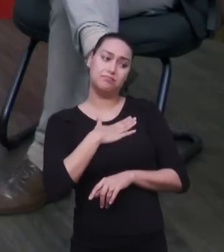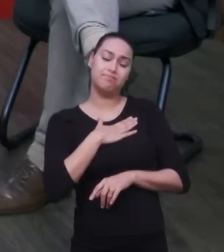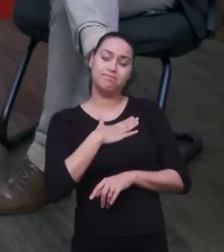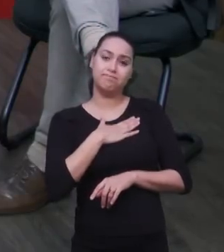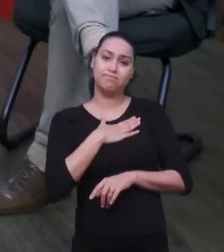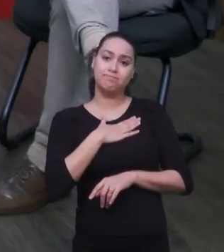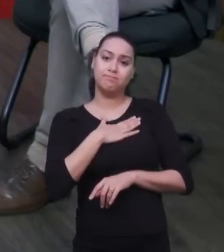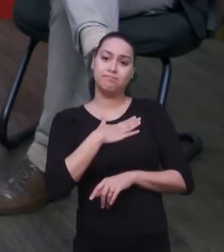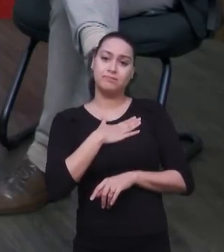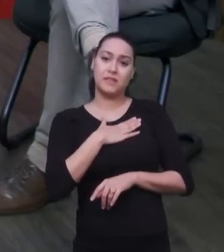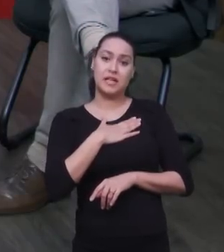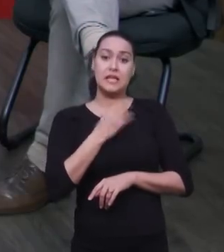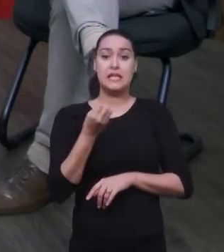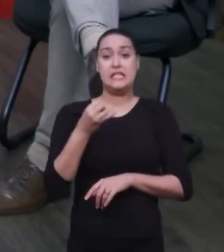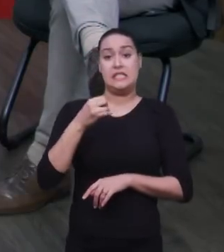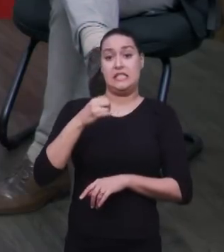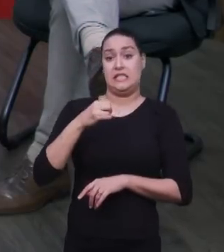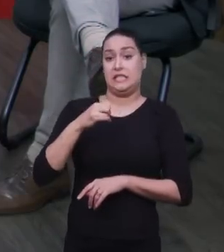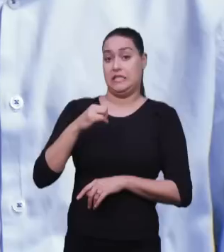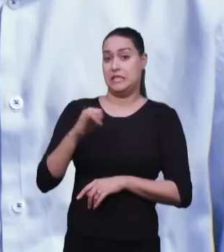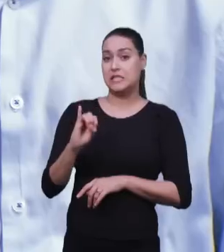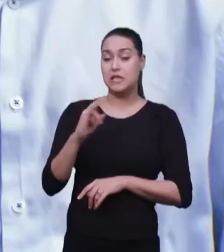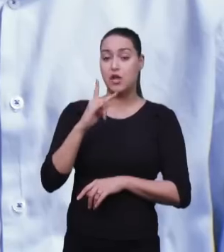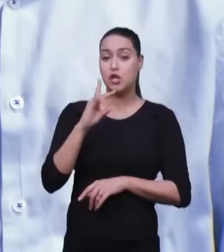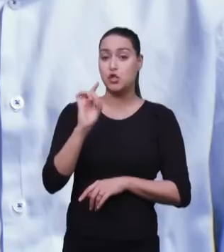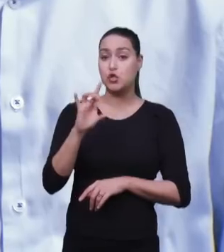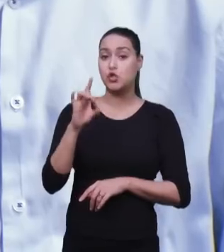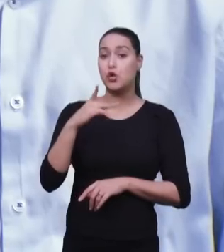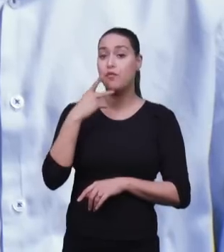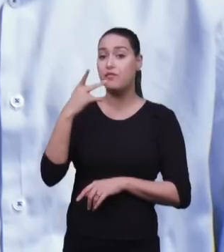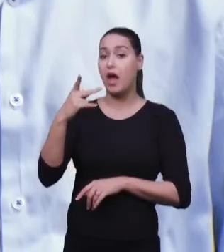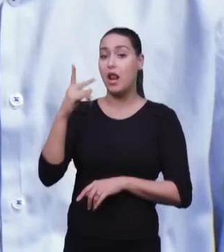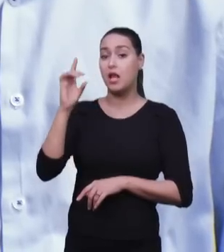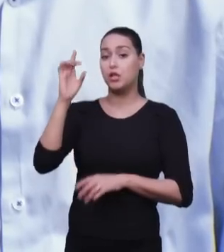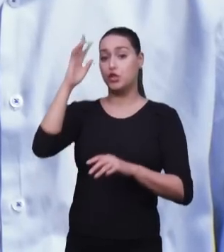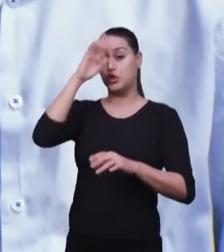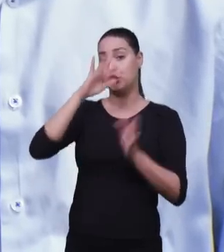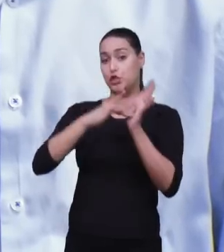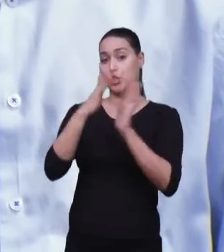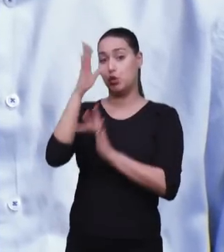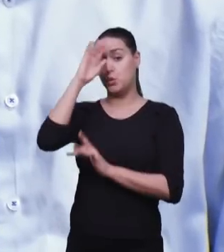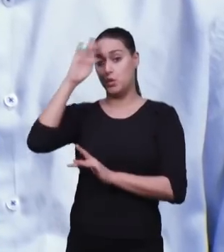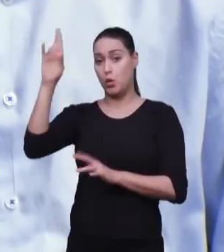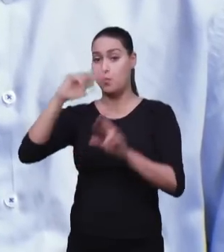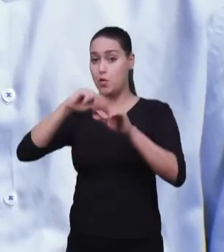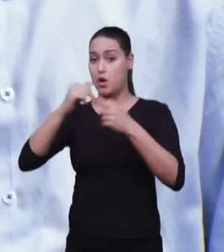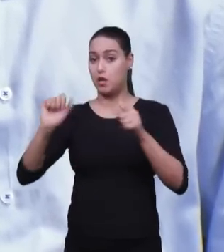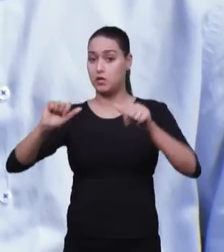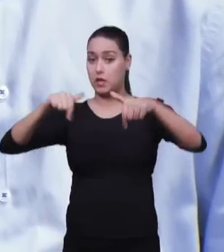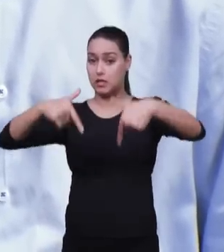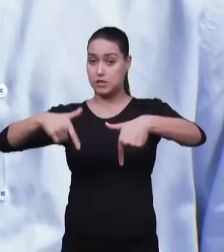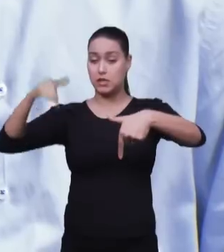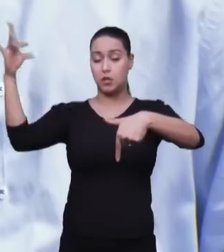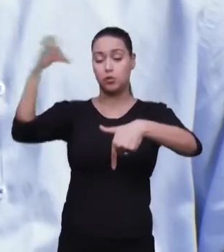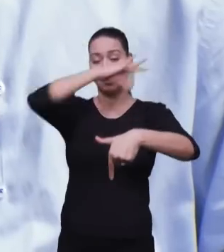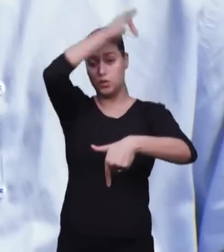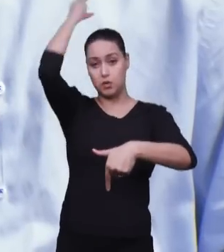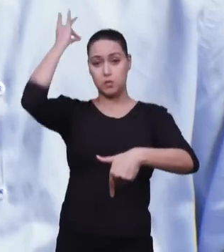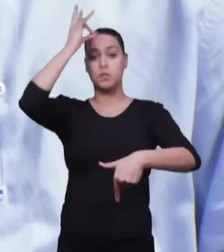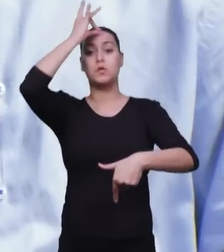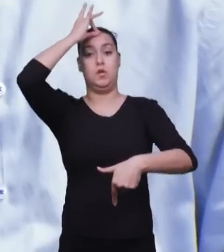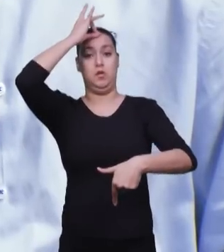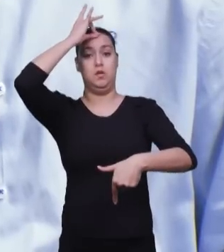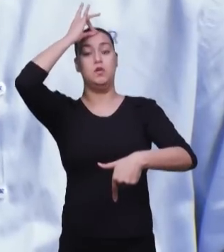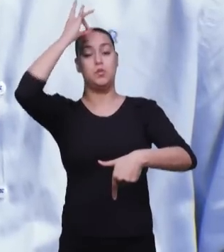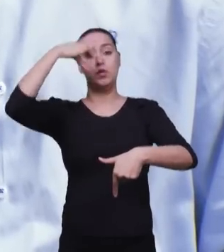palavra de Deus diz que ninguém diz que Jesus é o Senhor se não for pelo Espírito Santo. Então aquele homem ali já estava com uma operação de convencimento do Espírito Santo